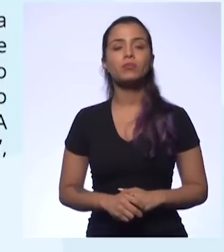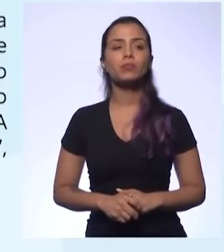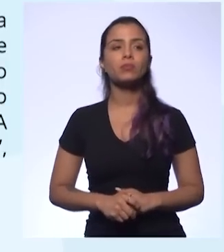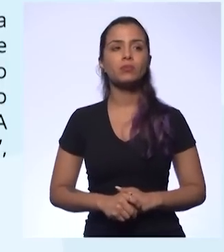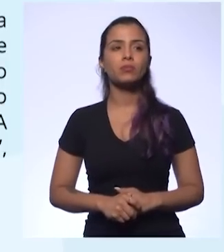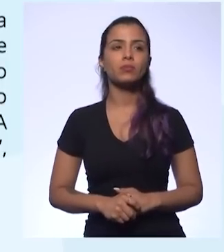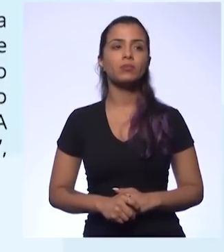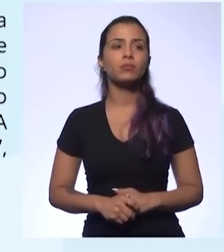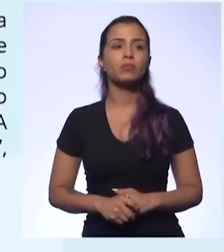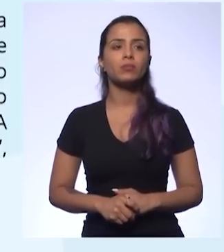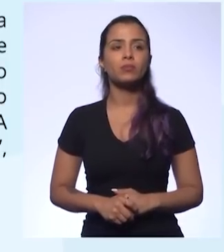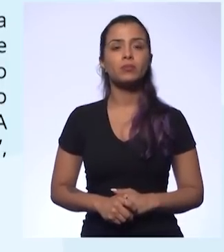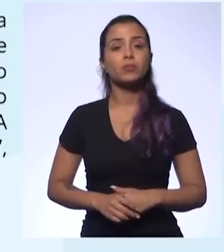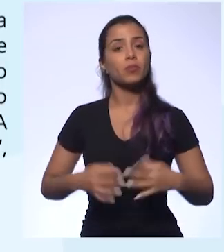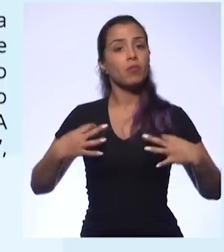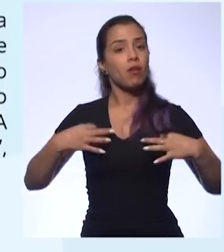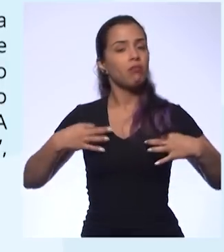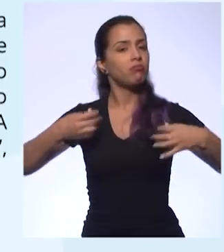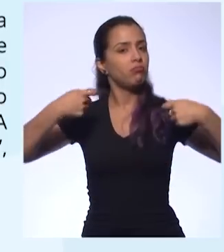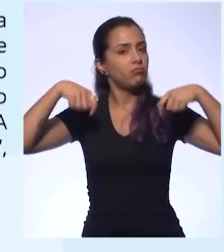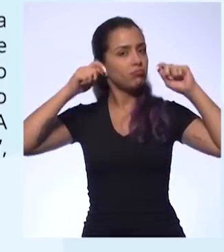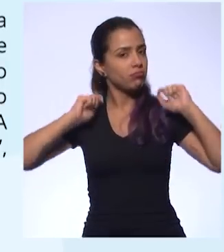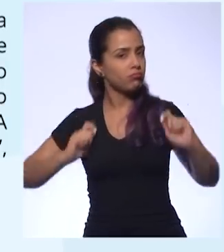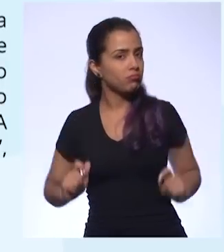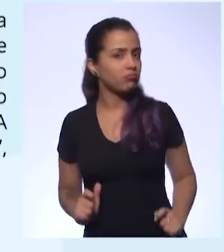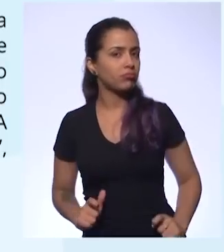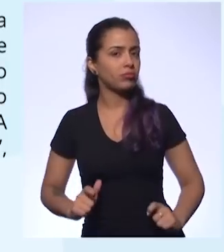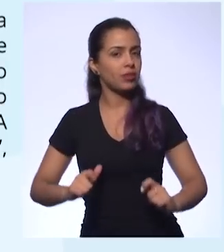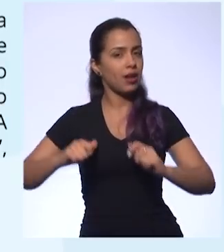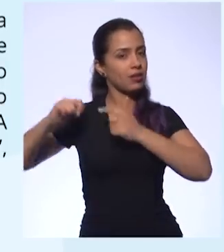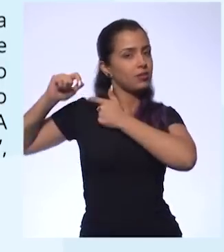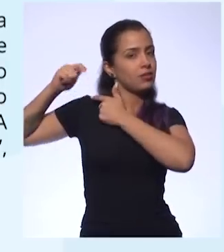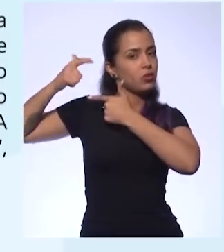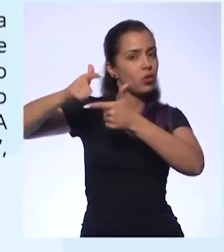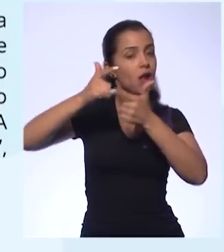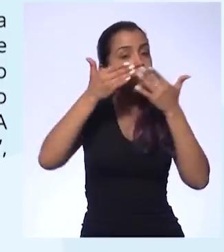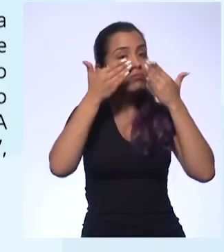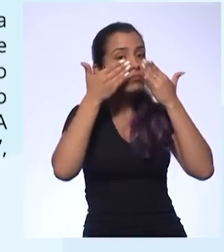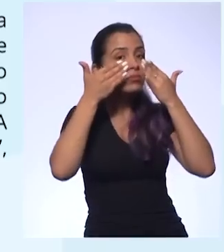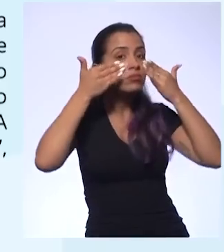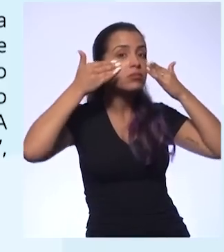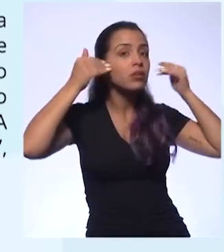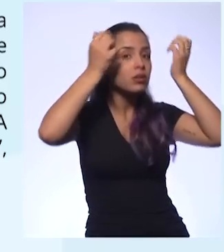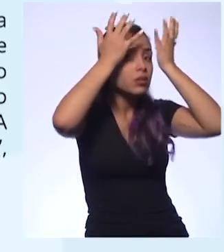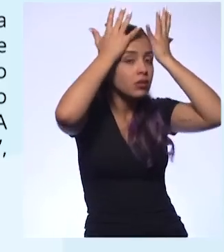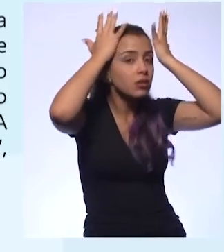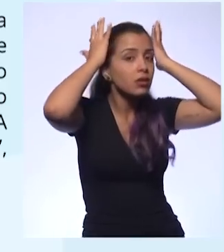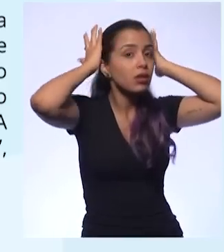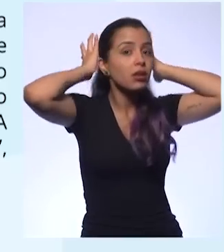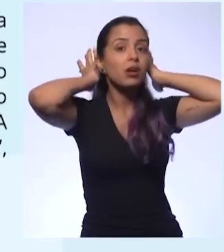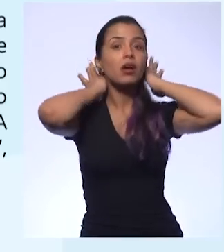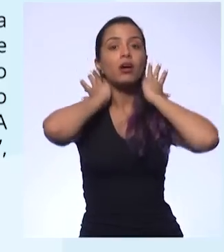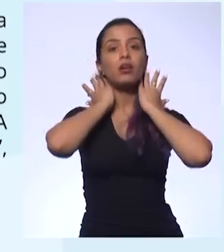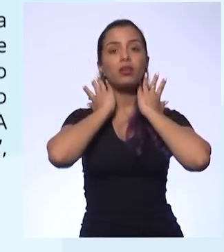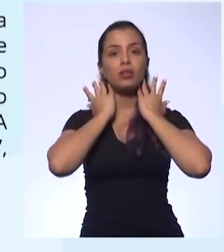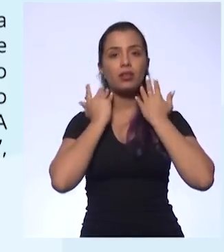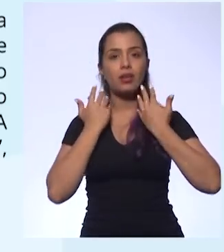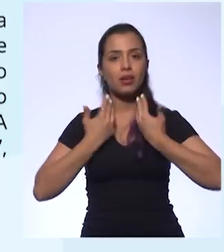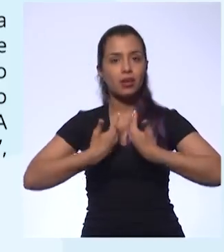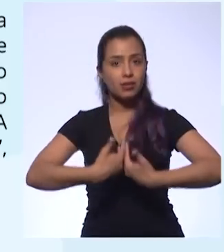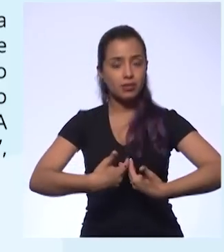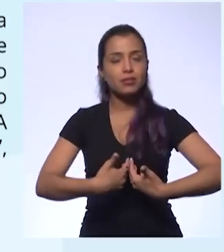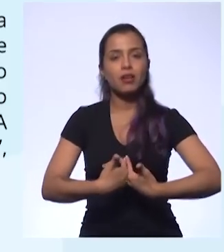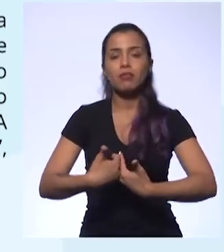Vestindo seus trajes tradicionais com cocares e o rosto pintado, os indígenas resistiam a acatar o pedido judicial que os